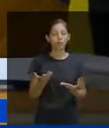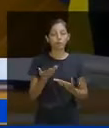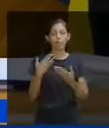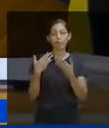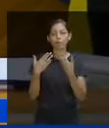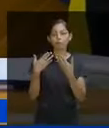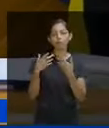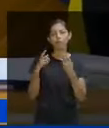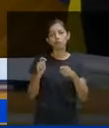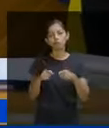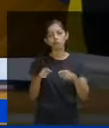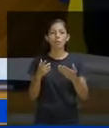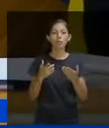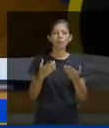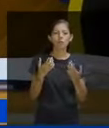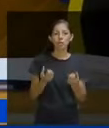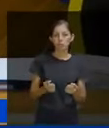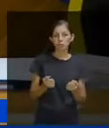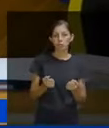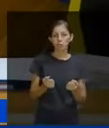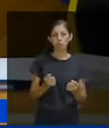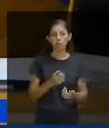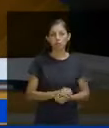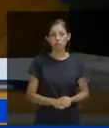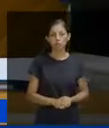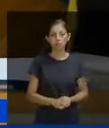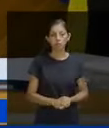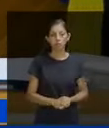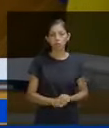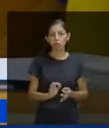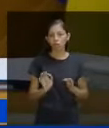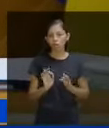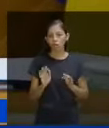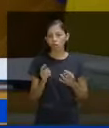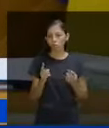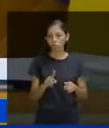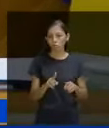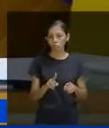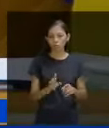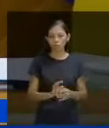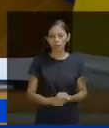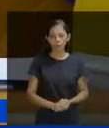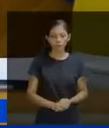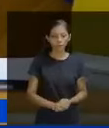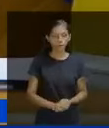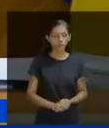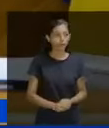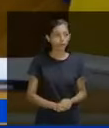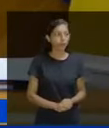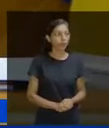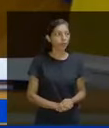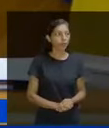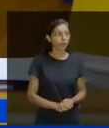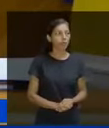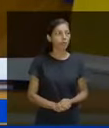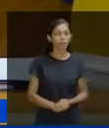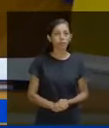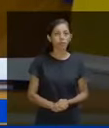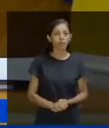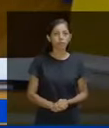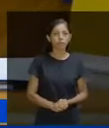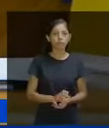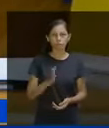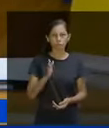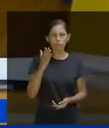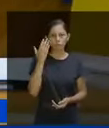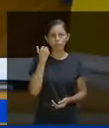discussão e aprovação. Se não houver nenhum óbice, passamos a colher as votações. Vossas Excelências tiveram acesso, não é? O